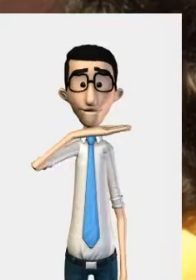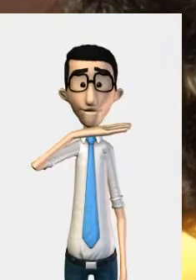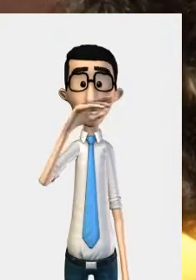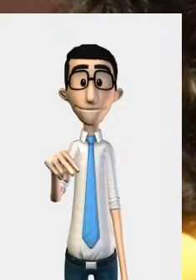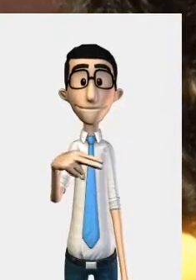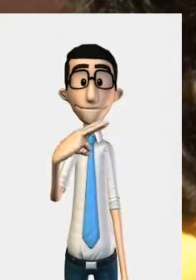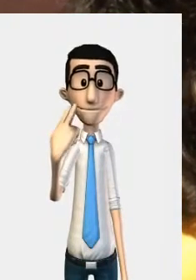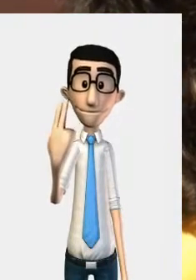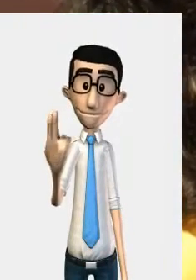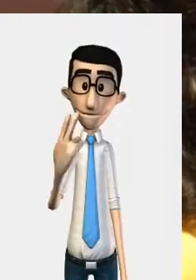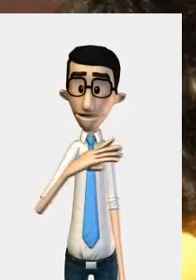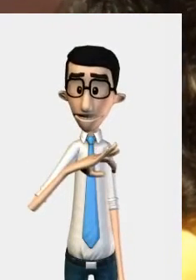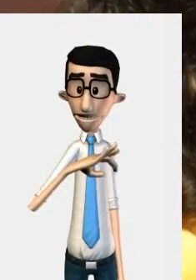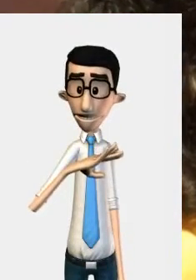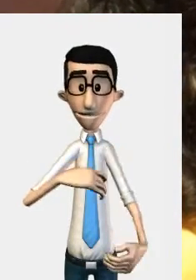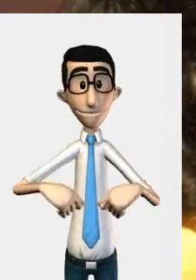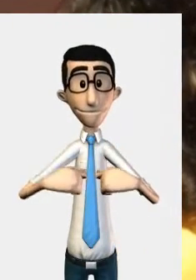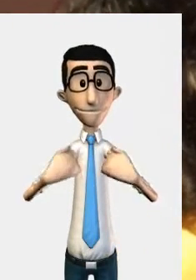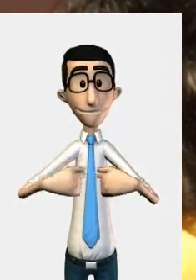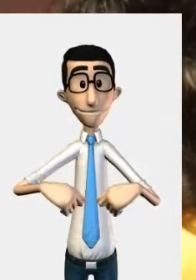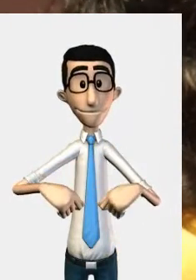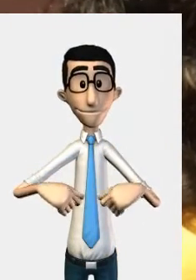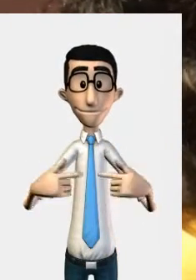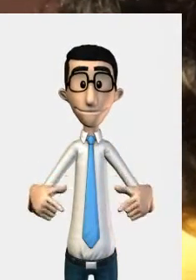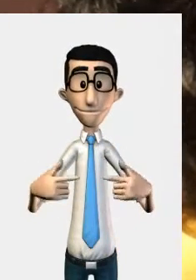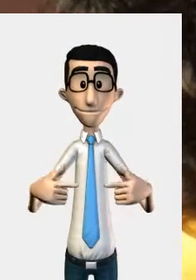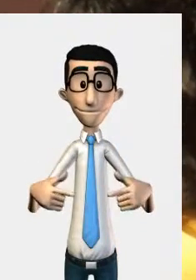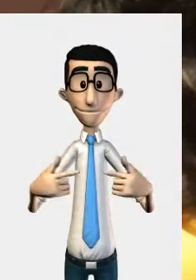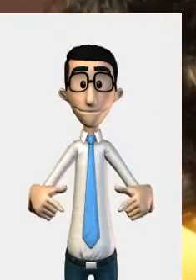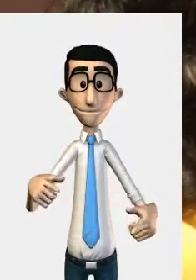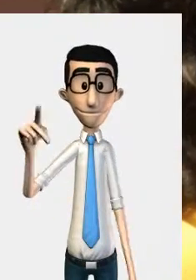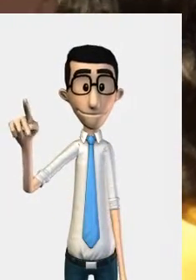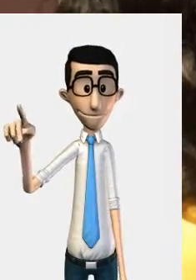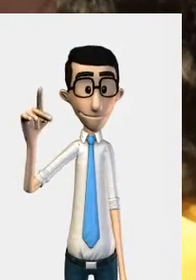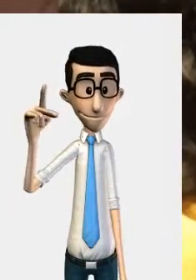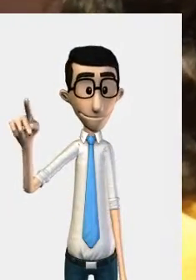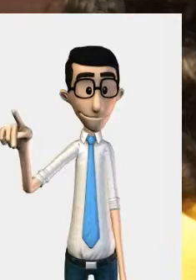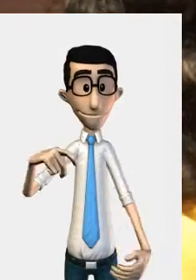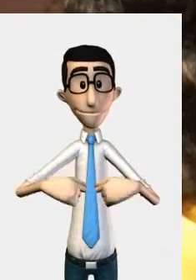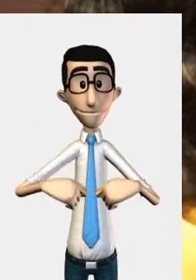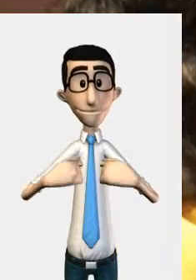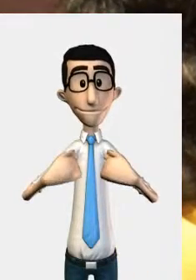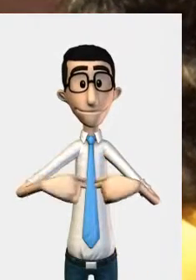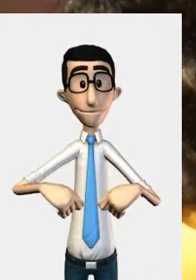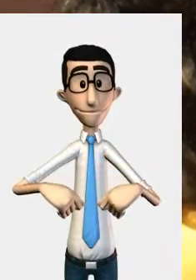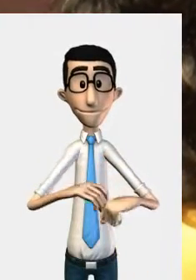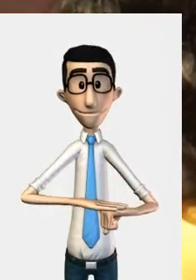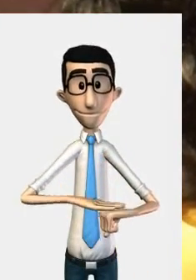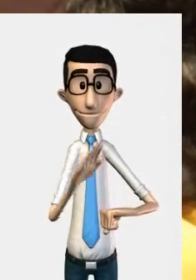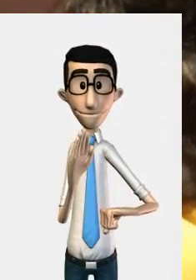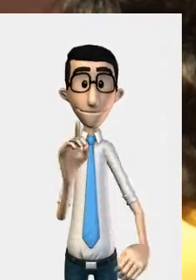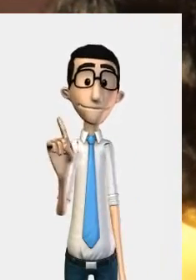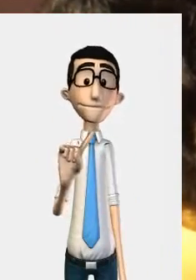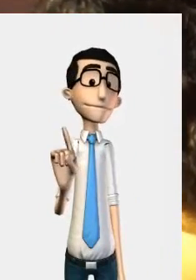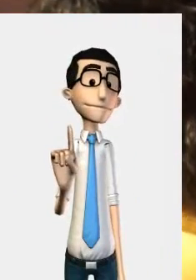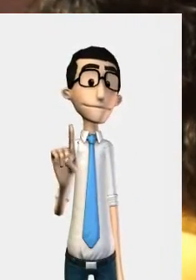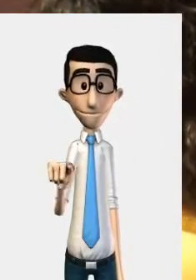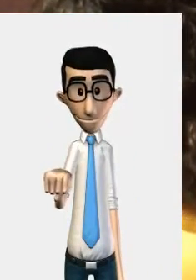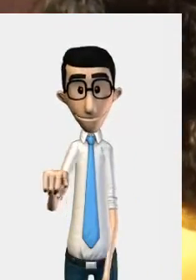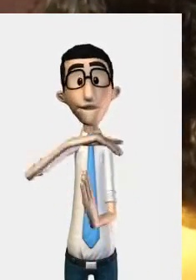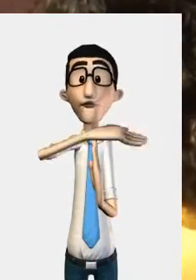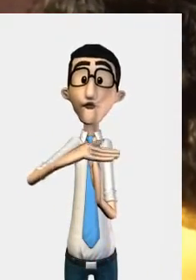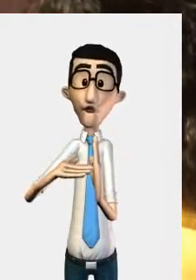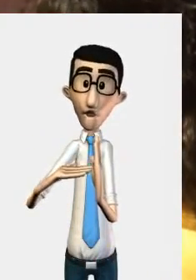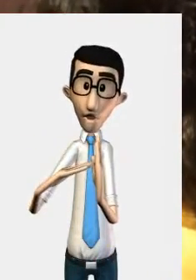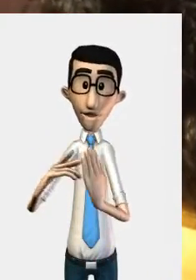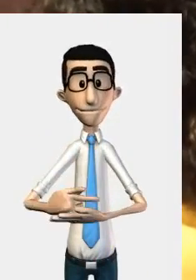inglês, infelizmente, ele fica atrasado e ele não vai ser um profissional que eu queria para atender o meu filho. E